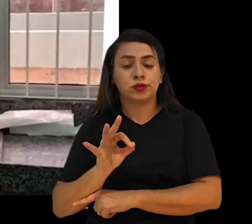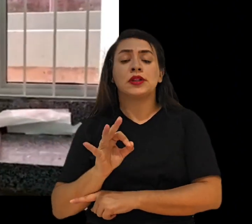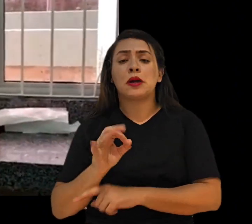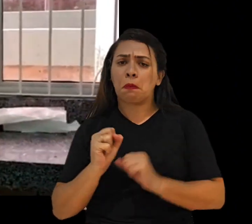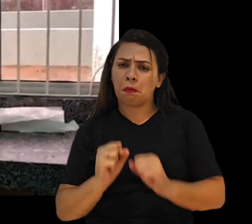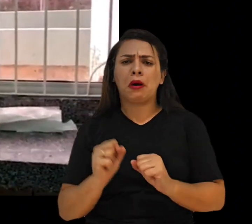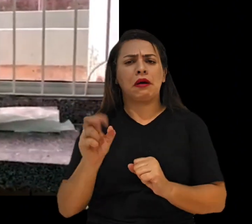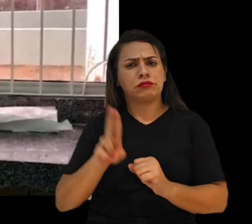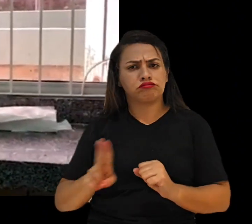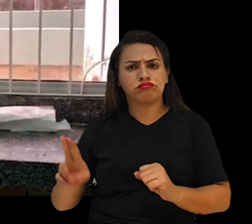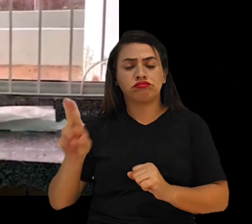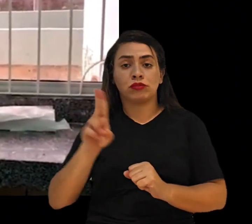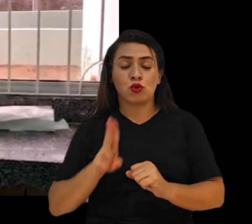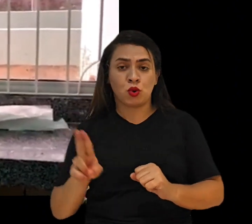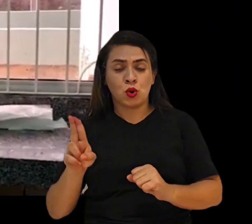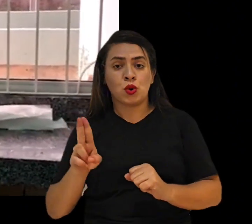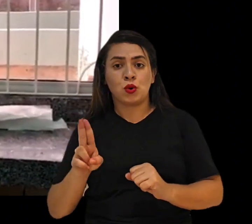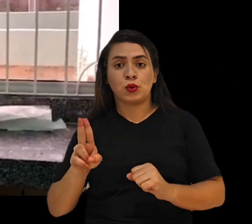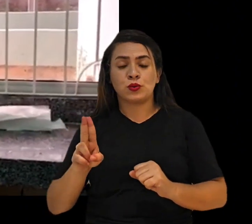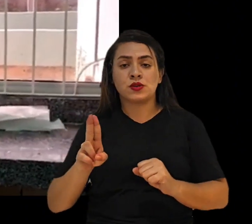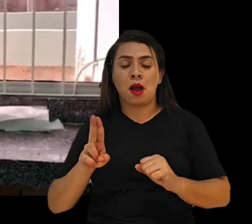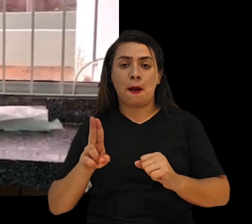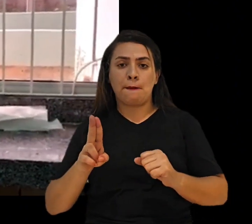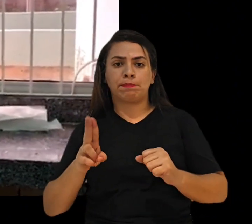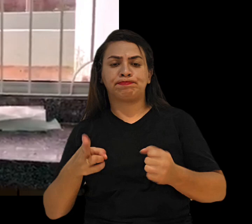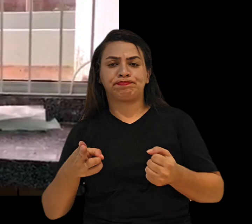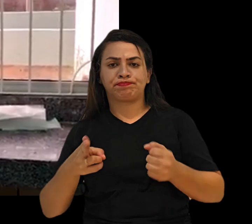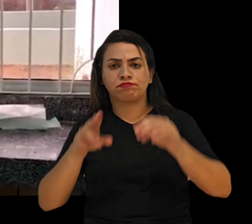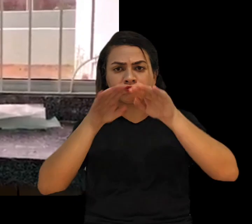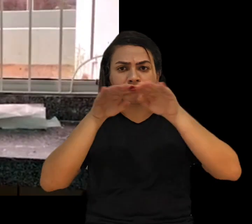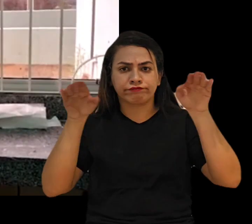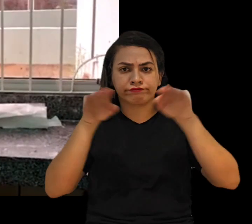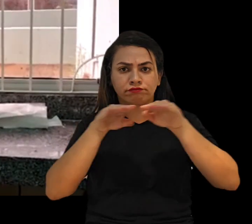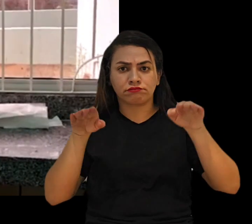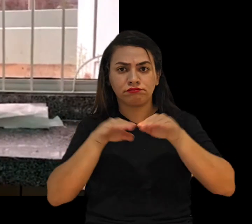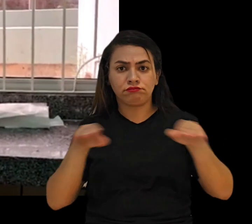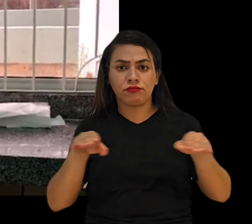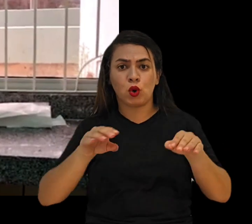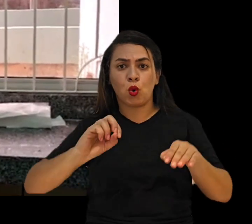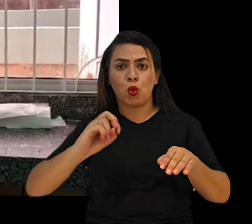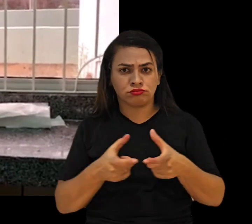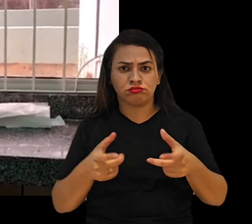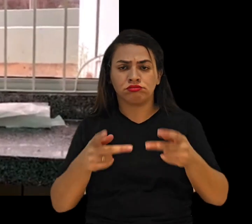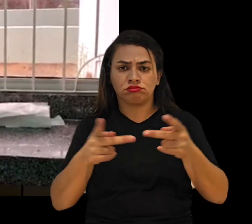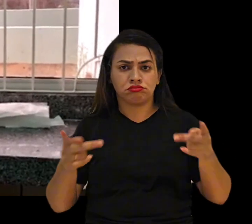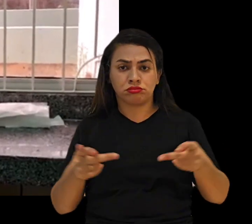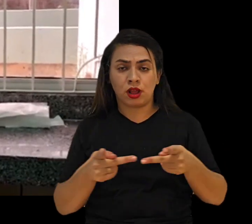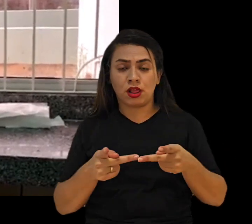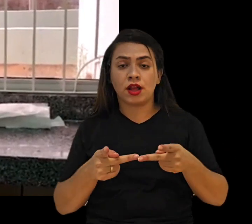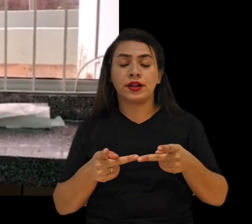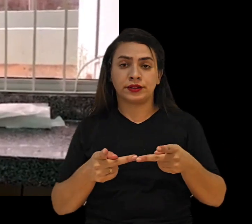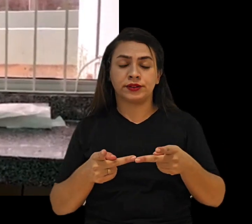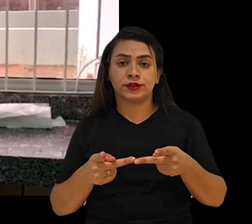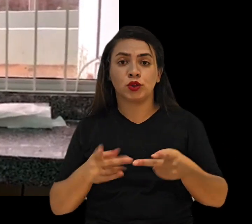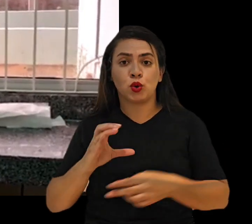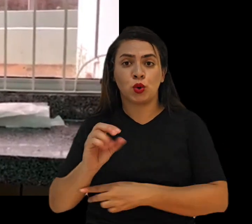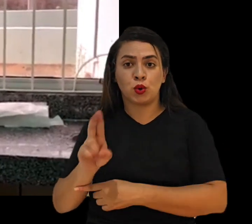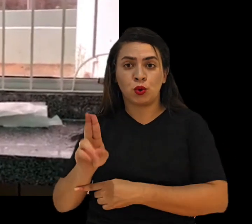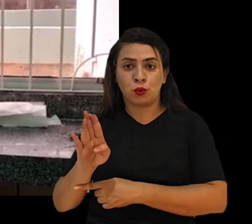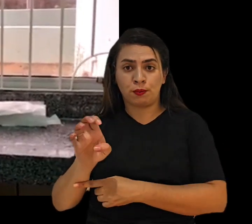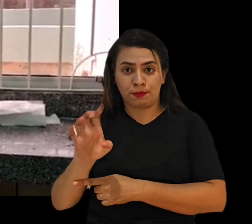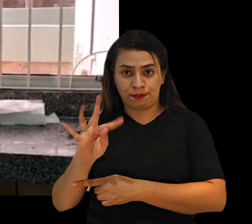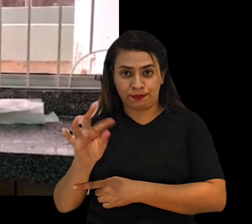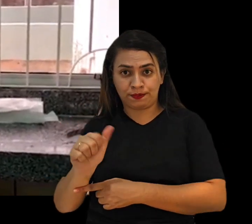prateleirazinhas, uns pratinhos, umas cubetas que guardam material de coleta. Mas a